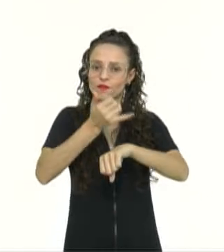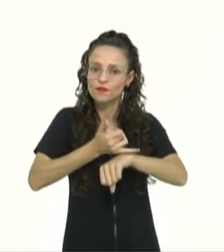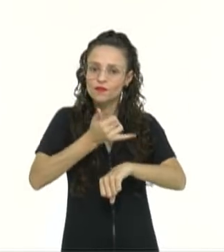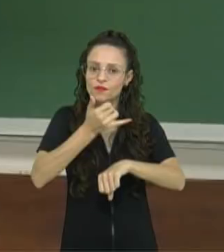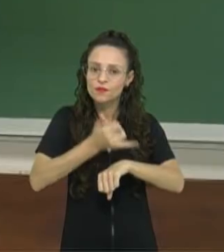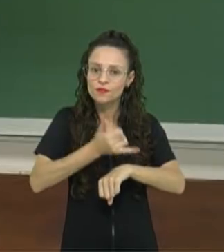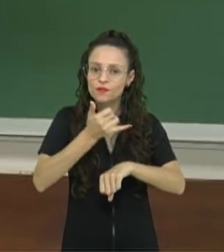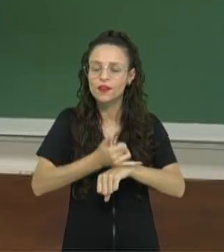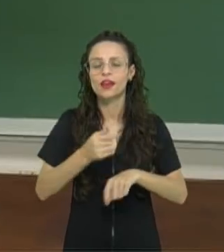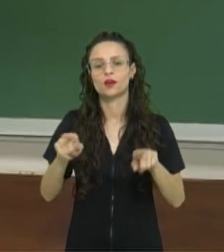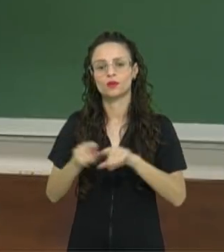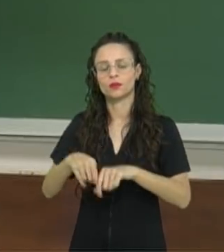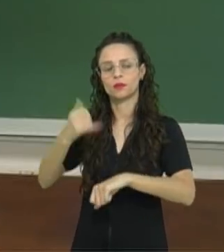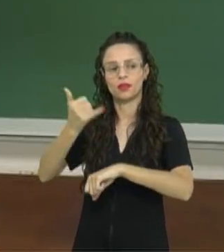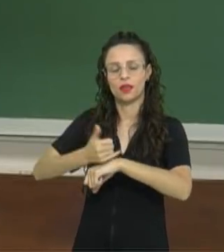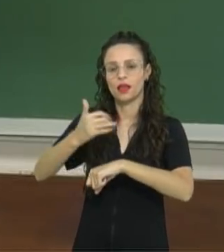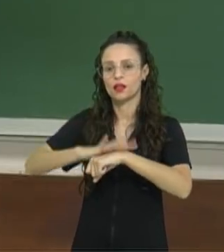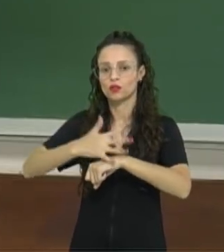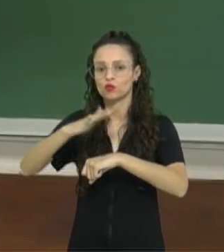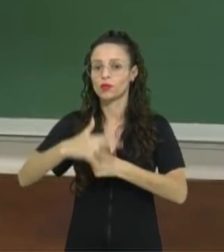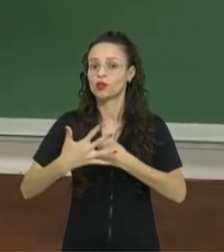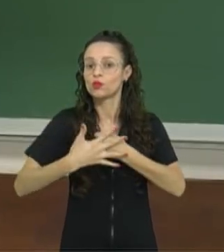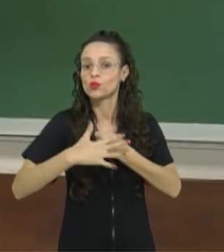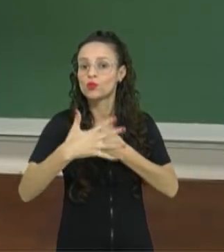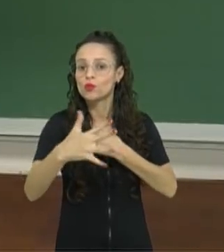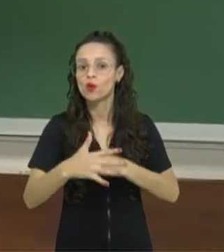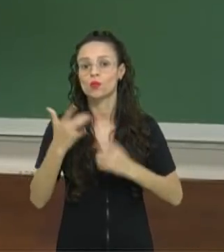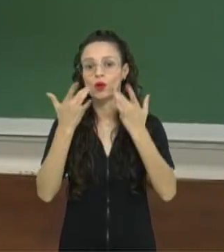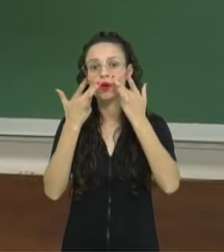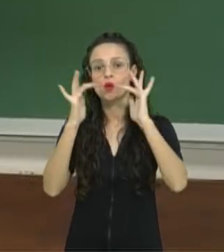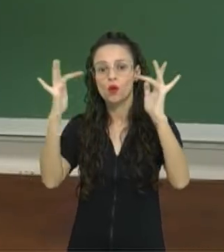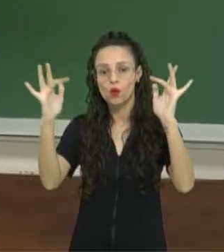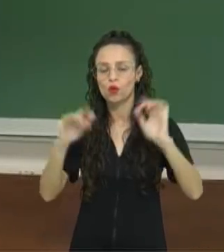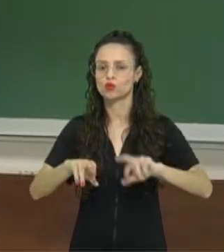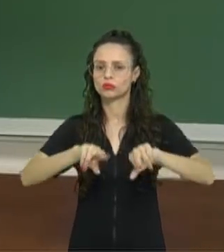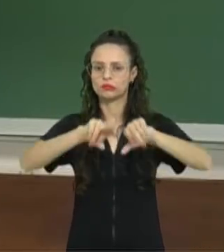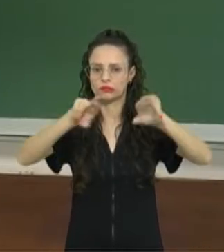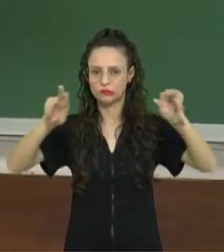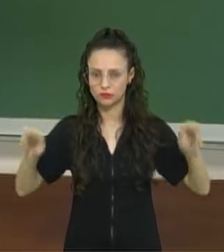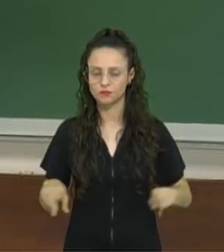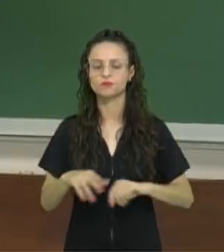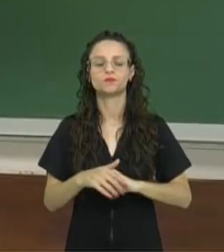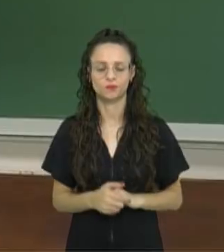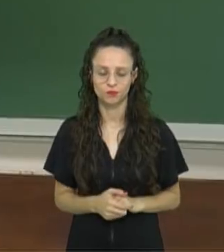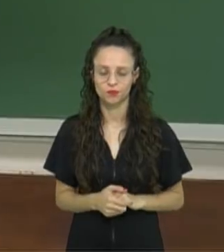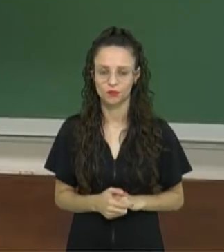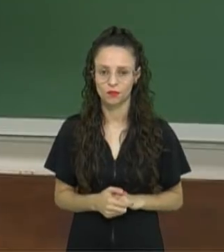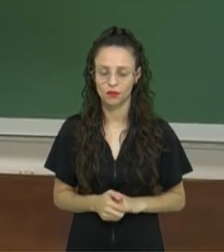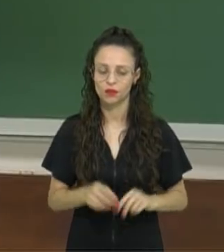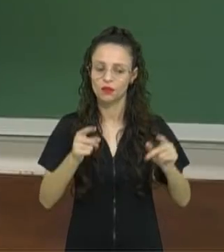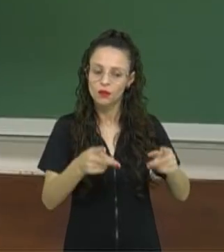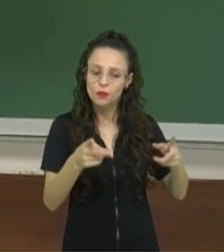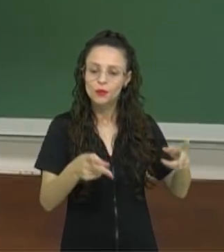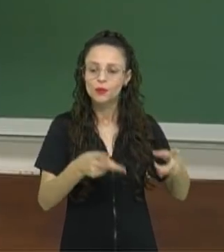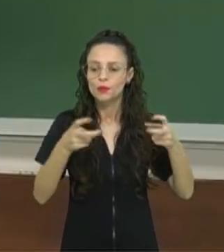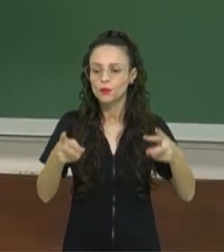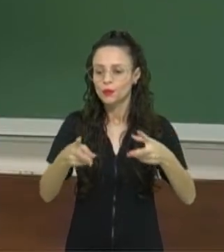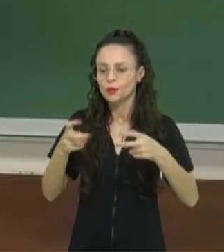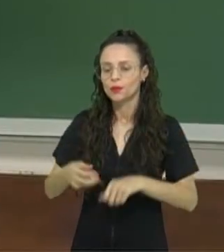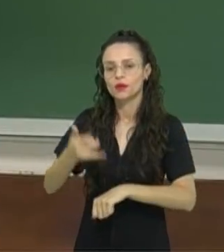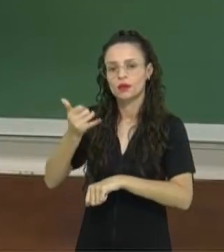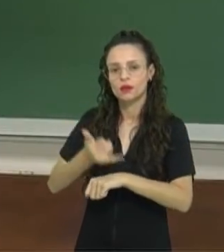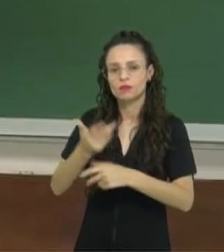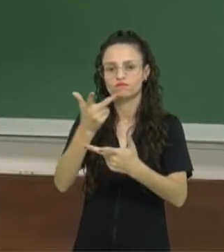ferro, o alumínio, o cobre, o ouro, entre outros. E o extrativismo mineral, ele